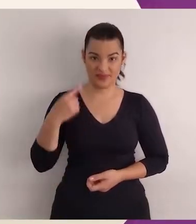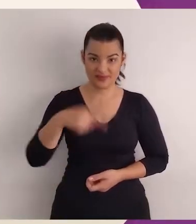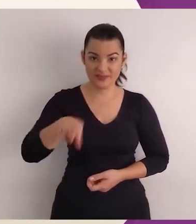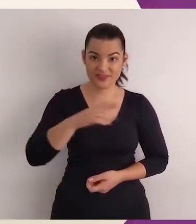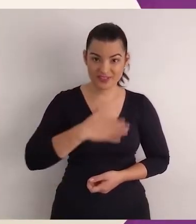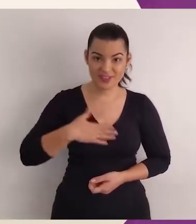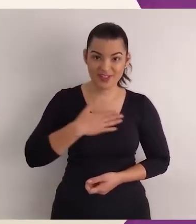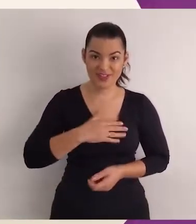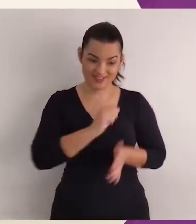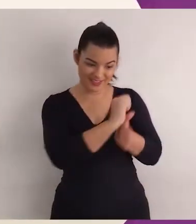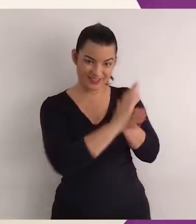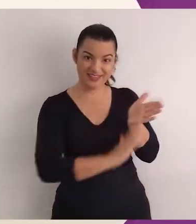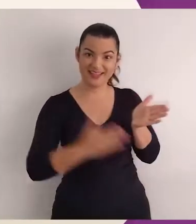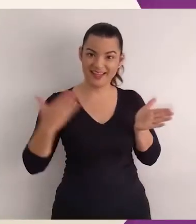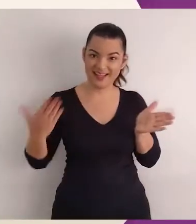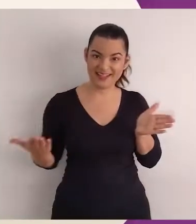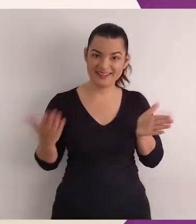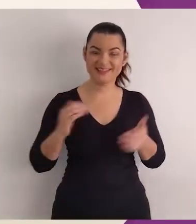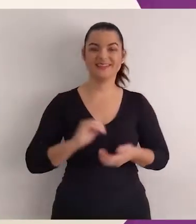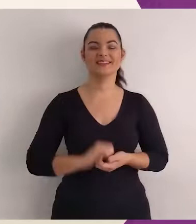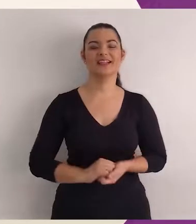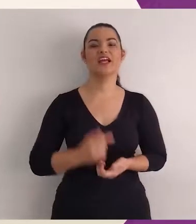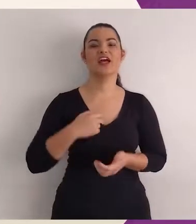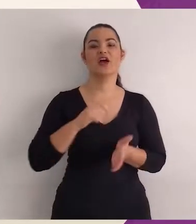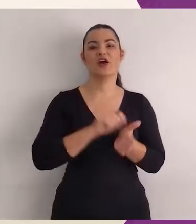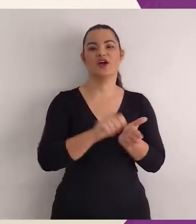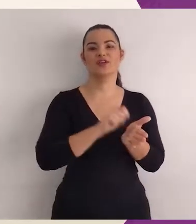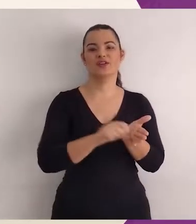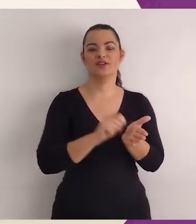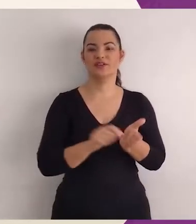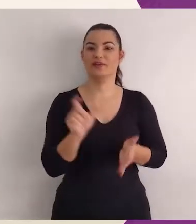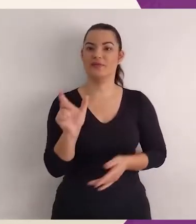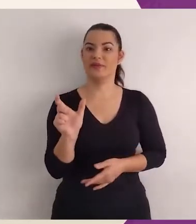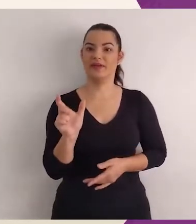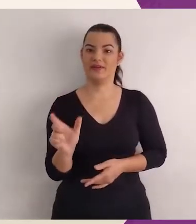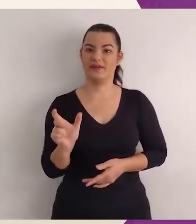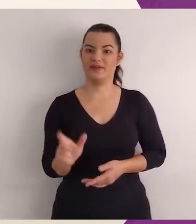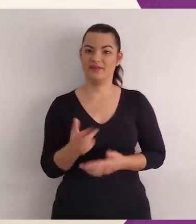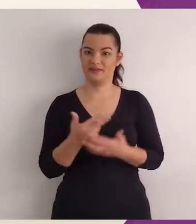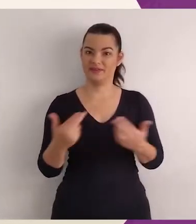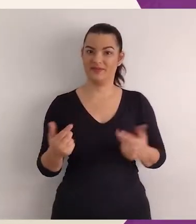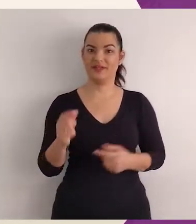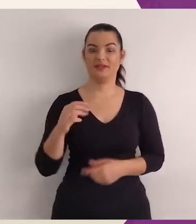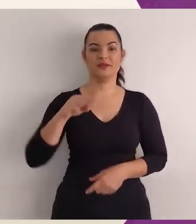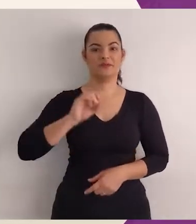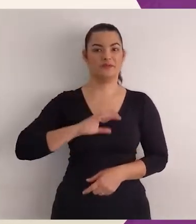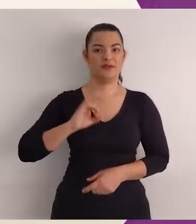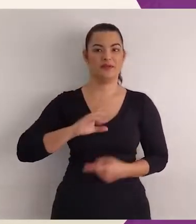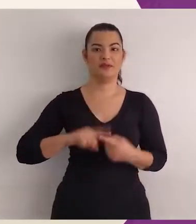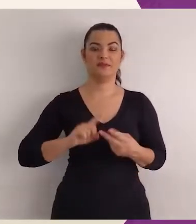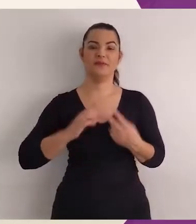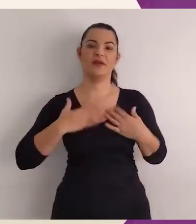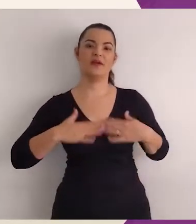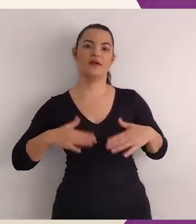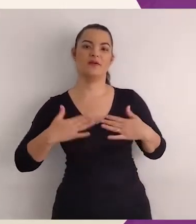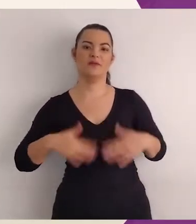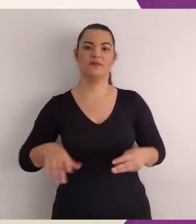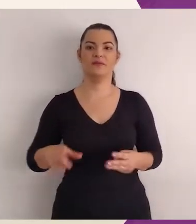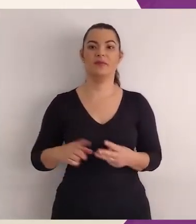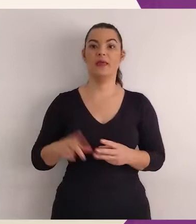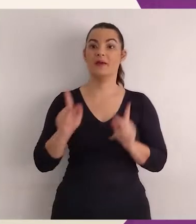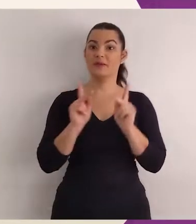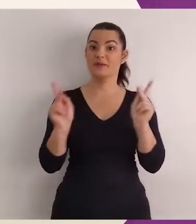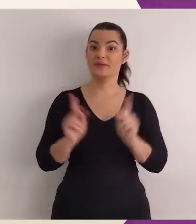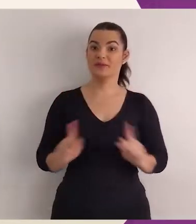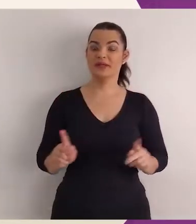Gostaram da nossa atividade? Eu anotei as seguintes palavras: medo, calma,